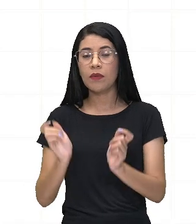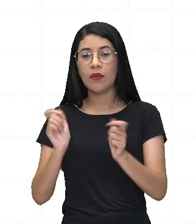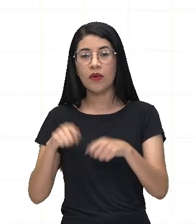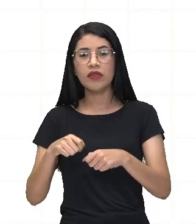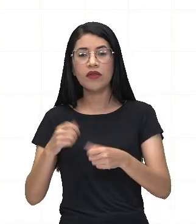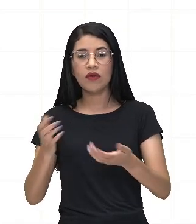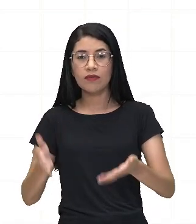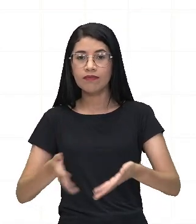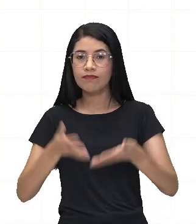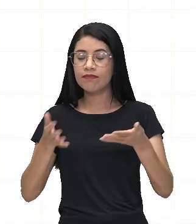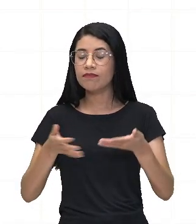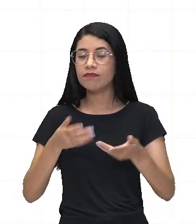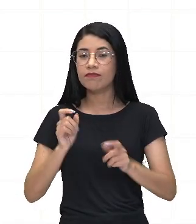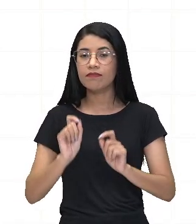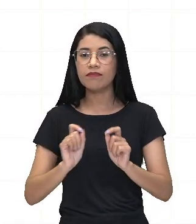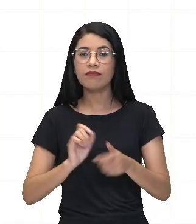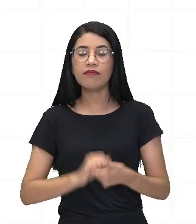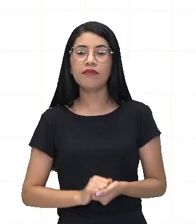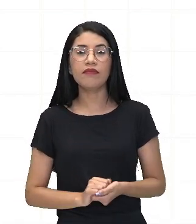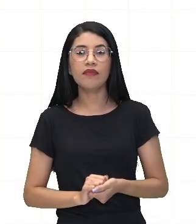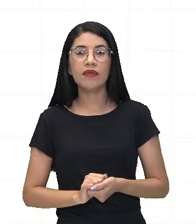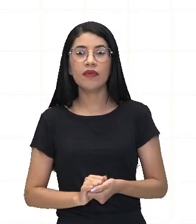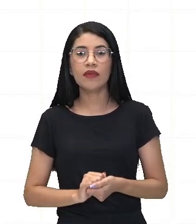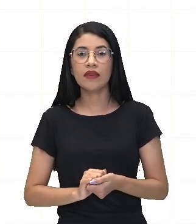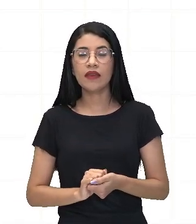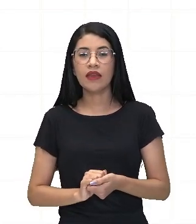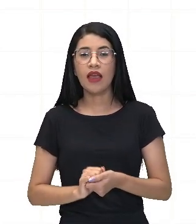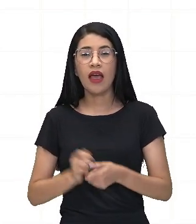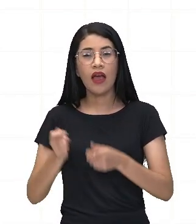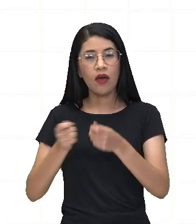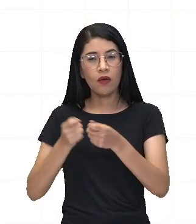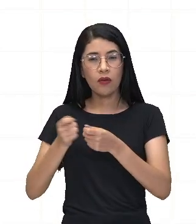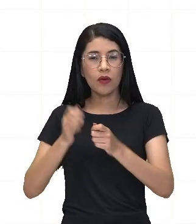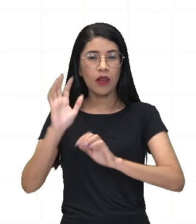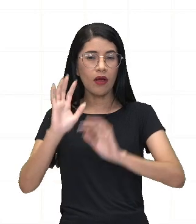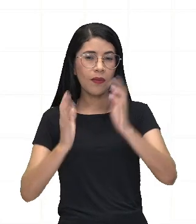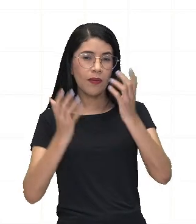a promover? Eles ajudam na regulação do clima, né?